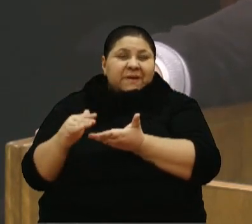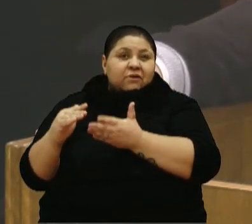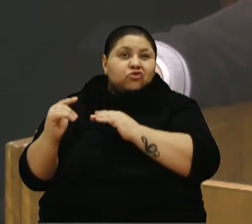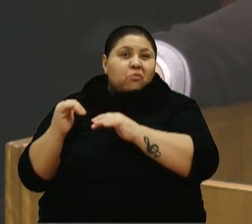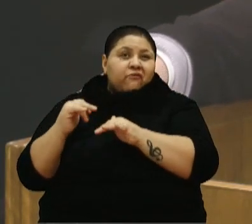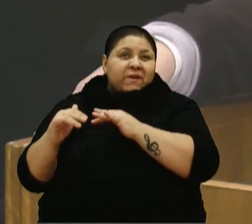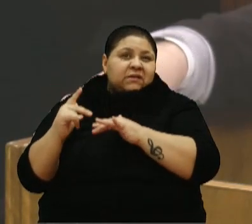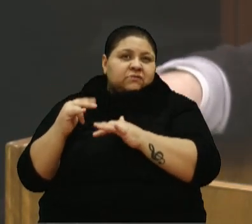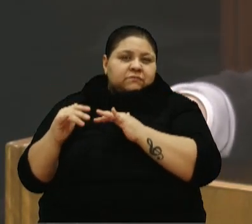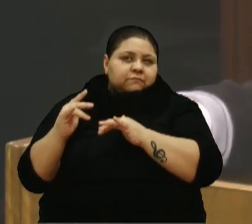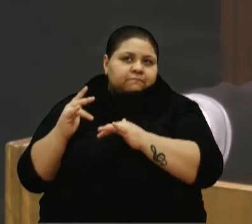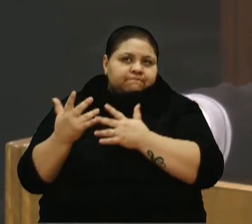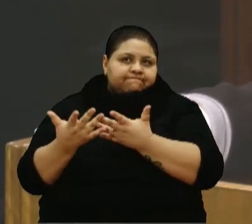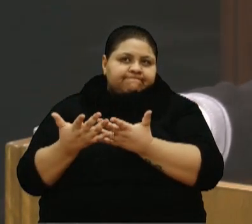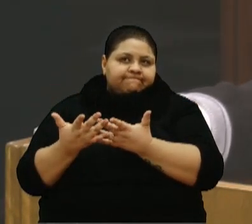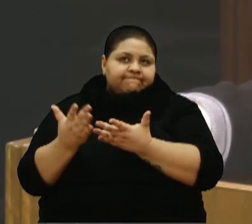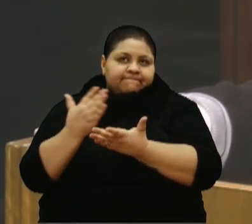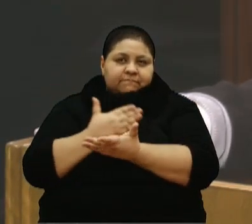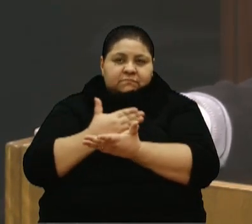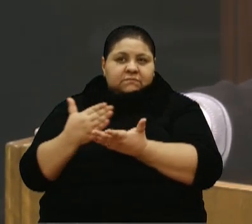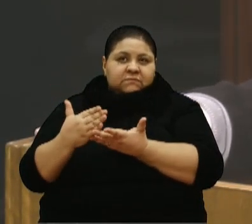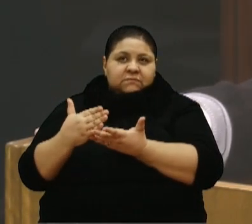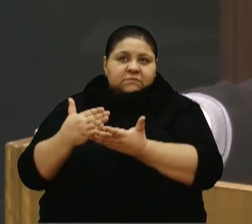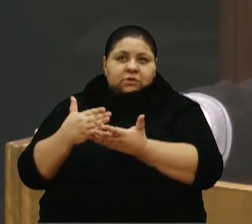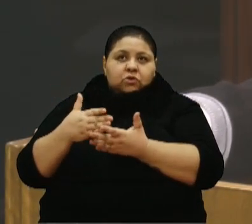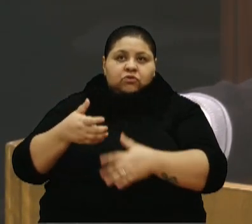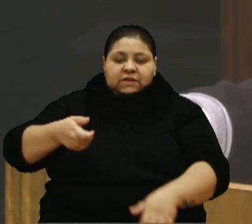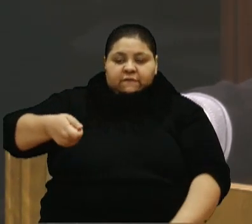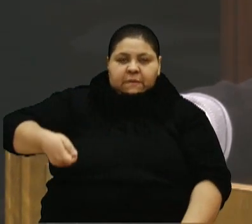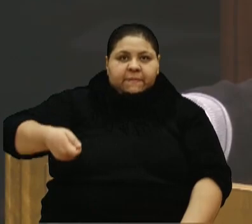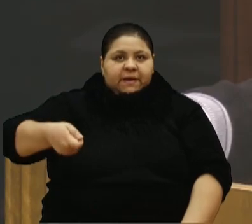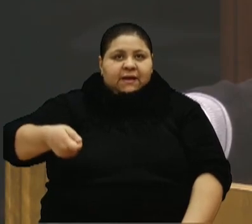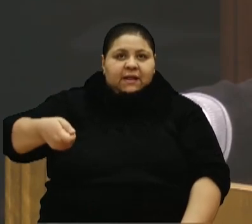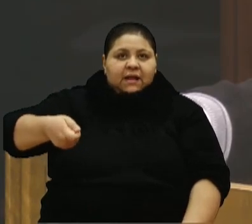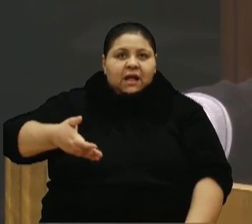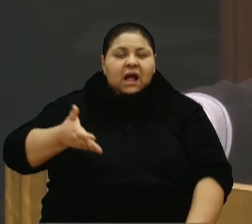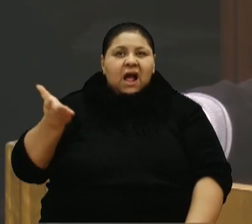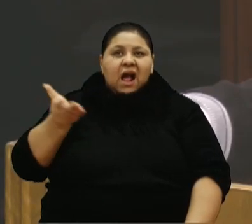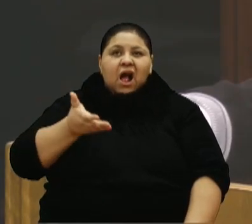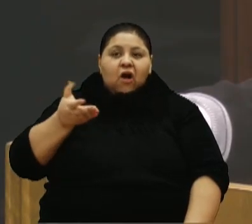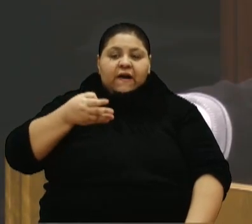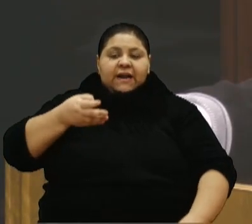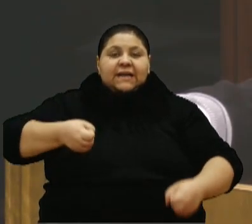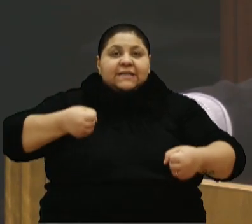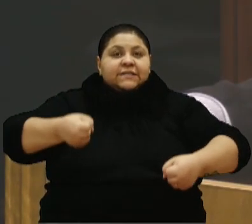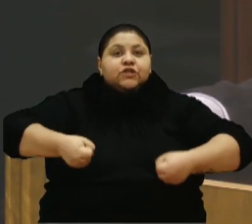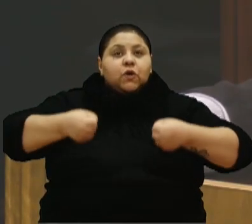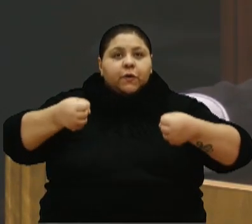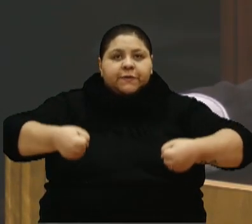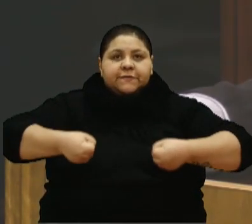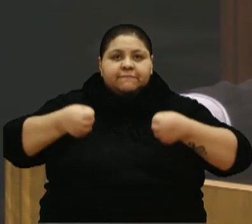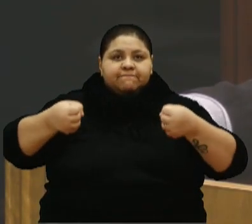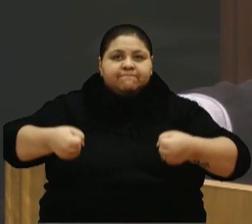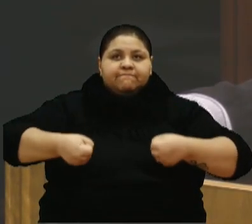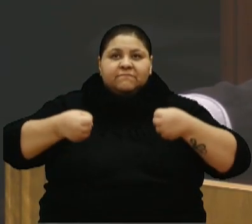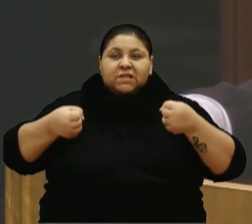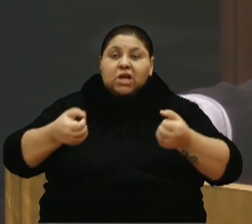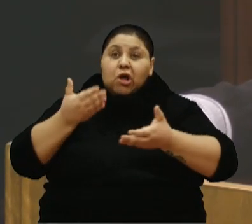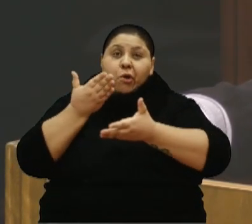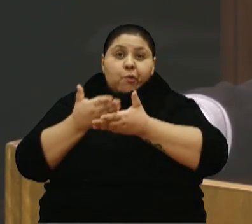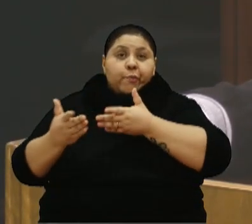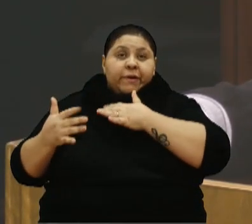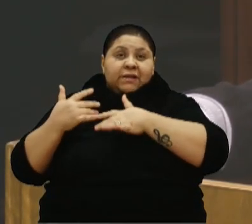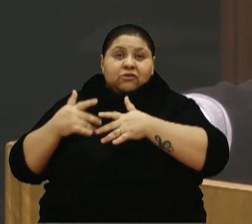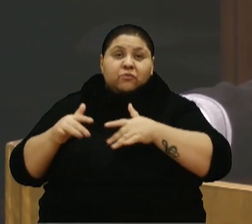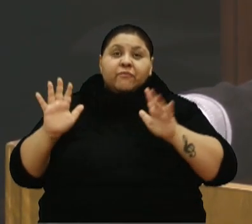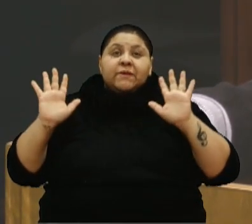movimentos. Inicialmente andava com uma bengala e agora ela anda de cadeira de rodas. Ela praticamente perdeu alguns movimentos